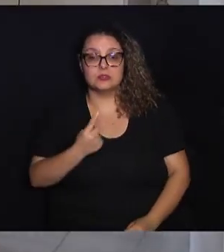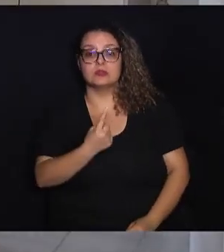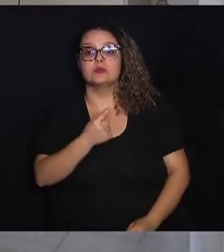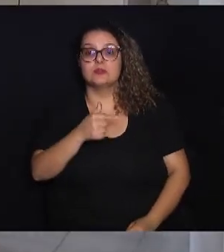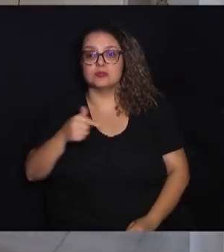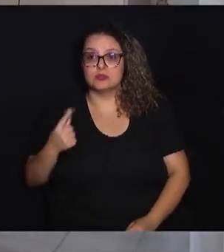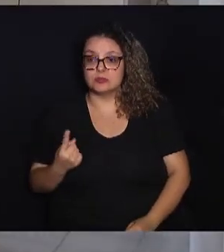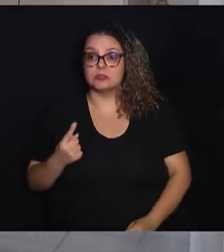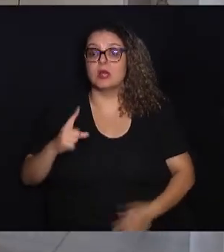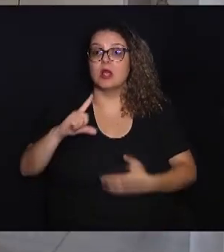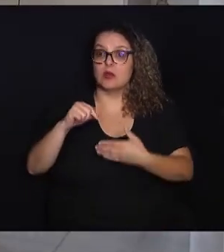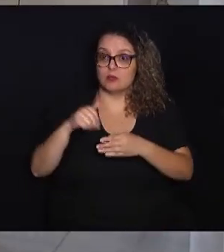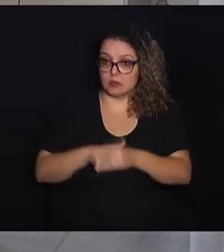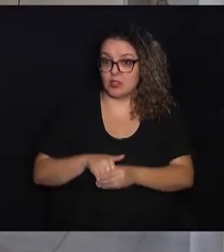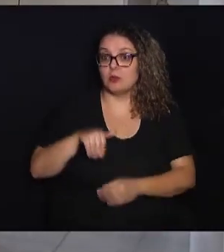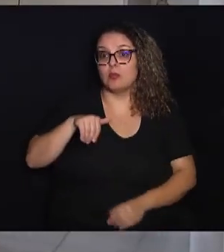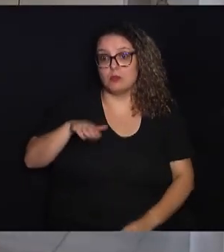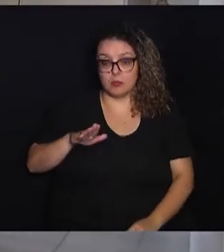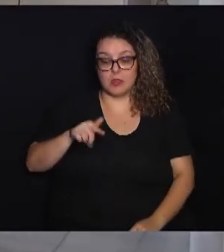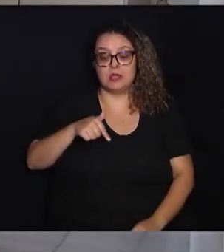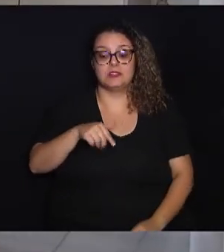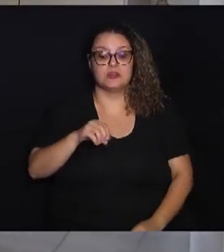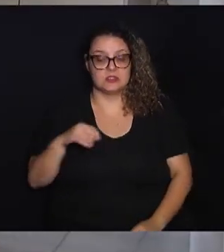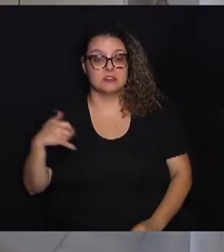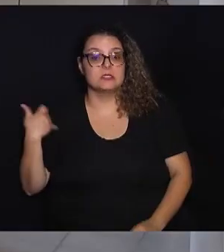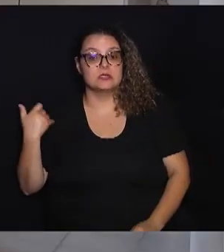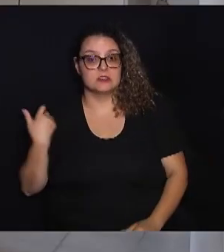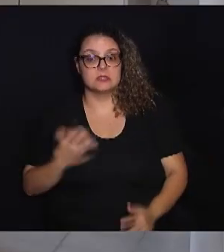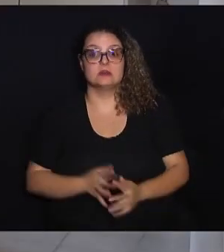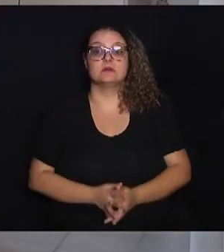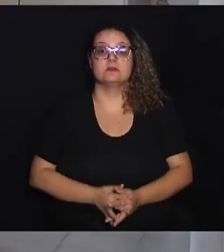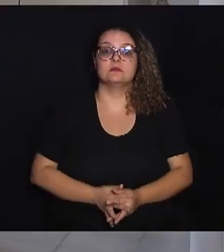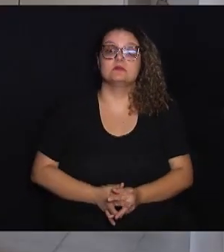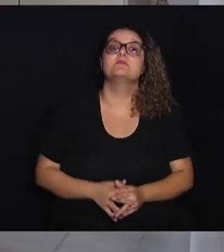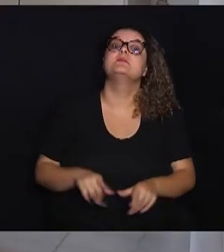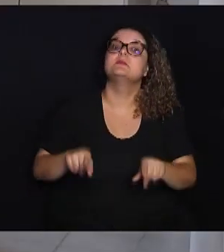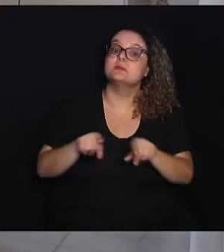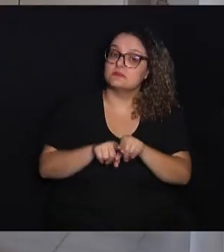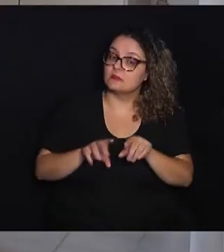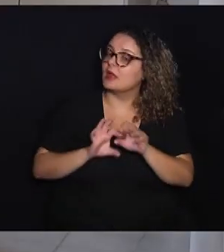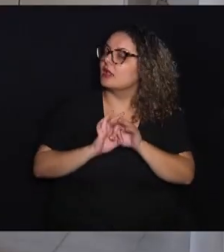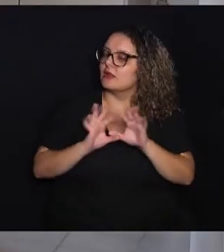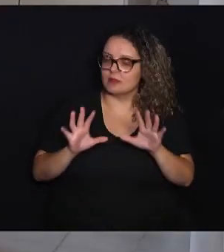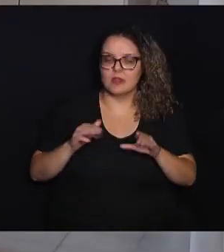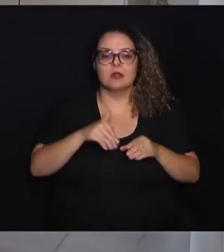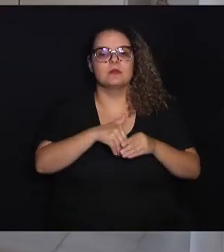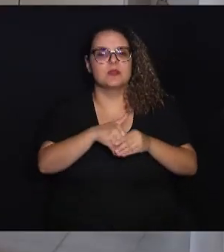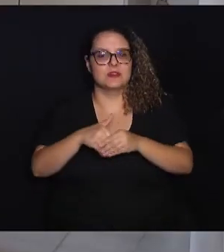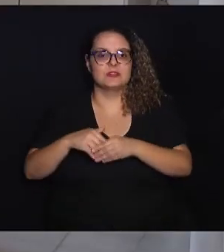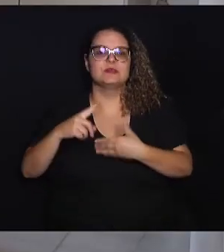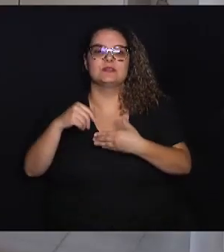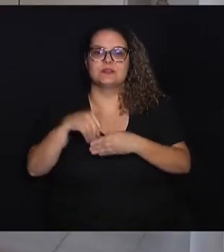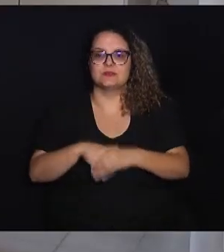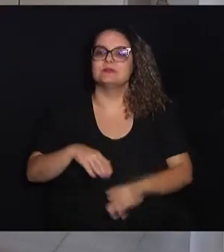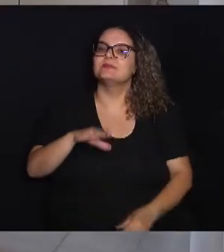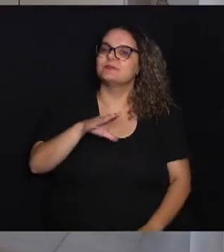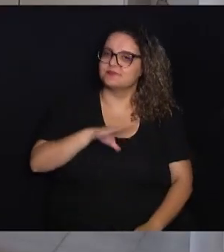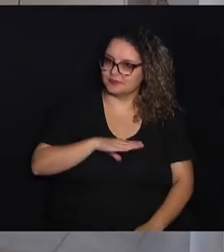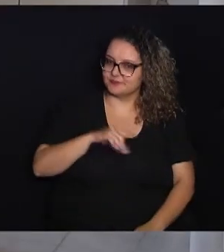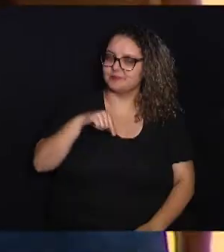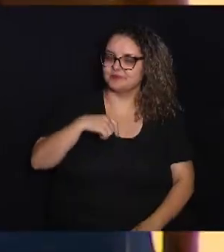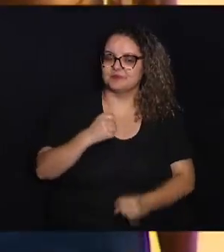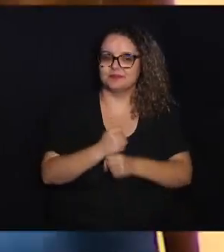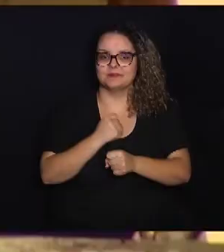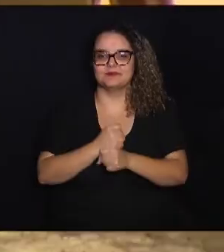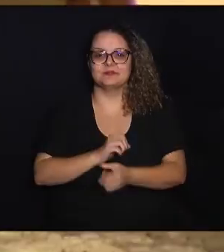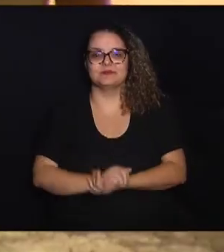111.171 eleitores com mais de 70 anos também estão aptos a votar nas eleições municipais deste